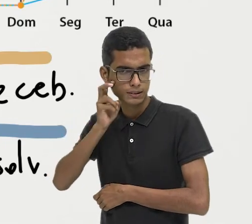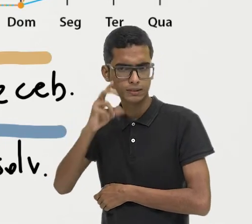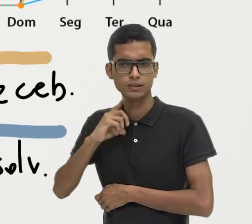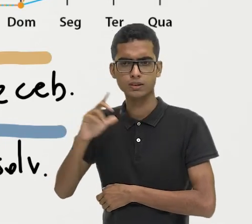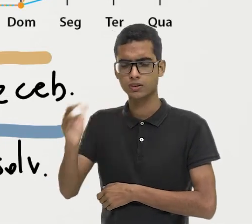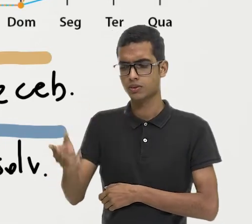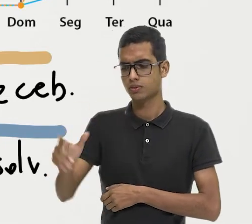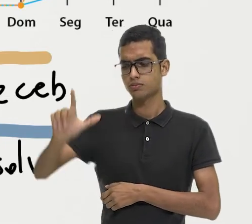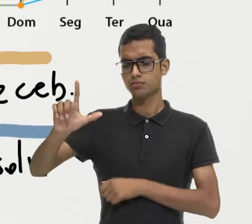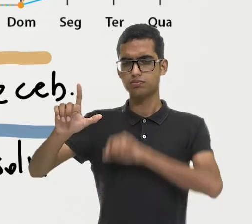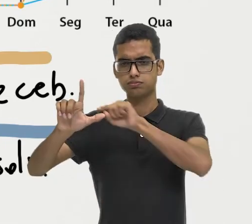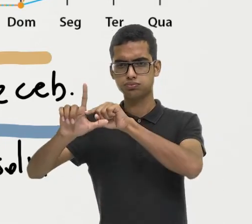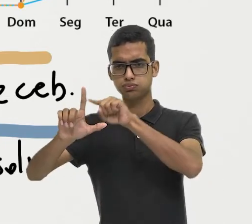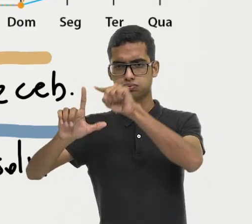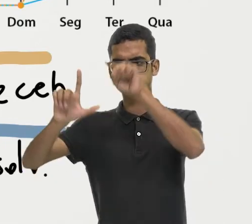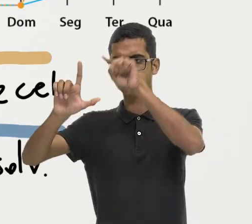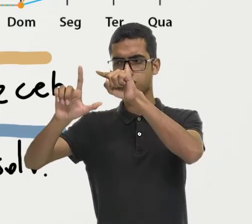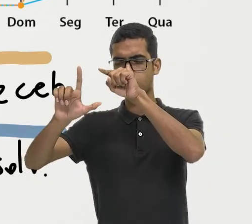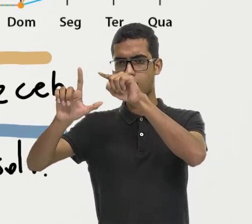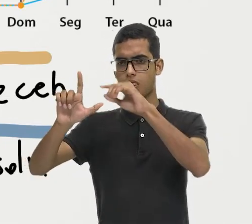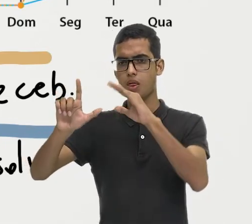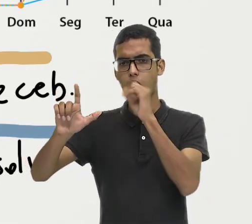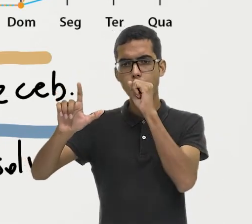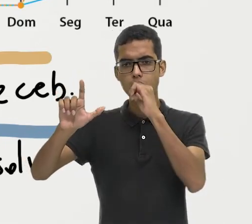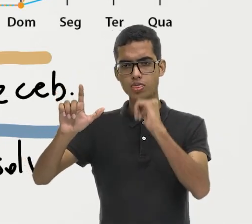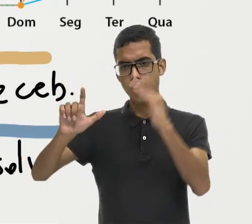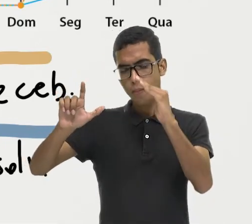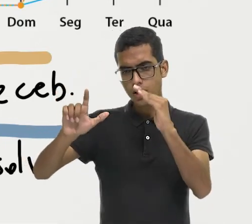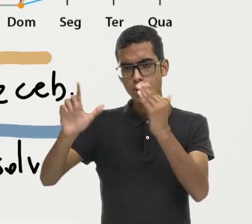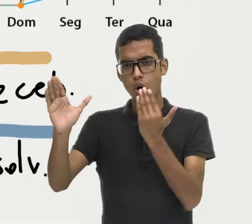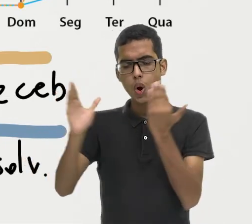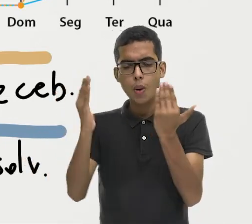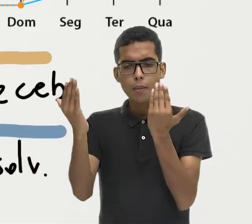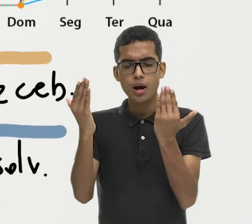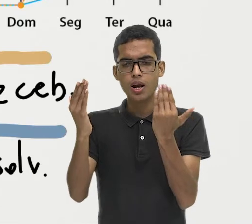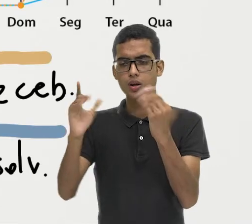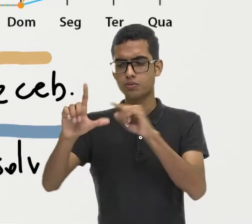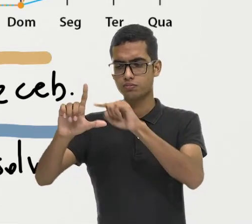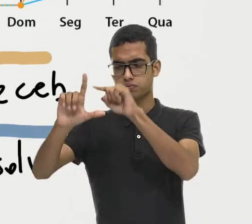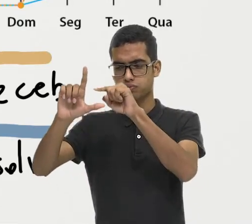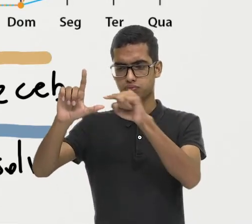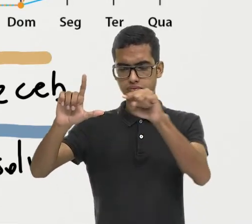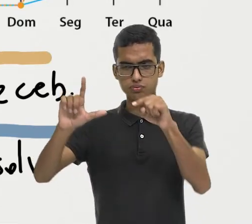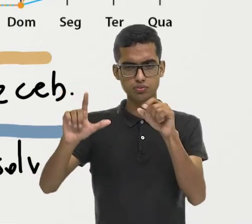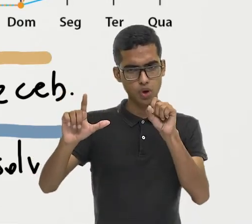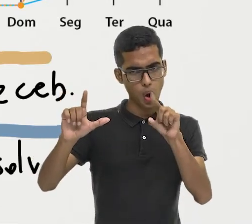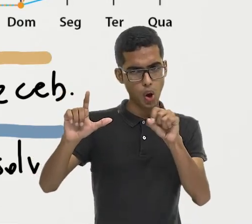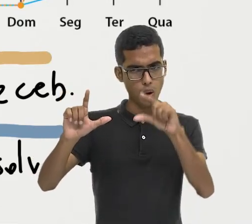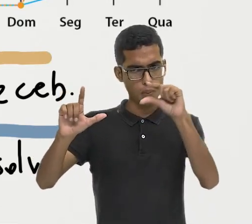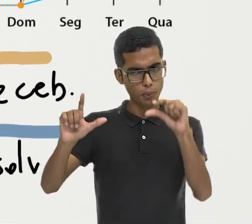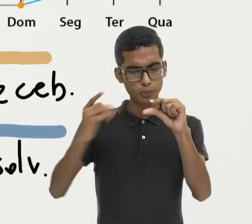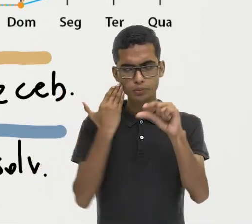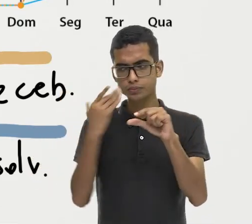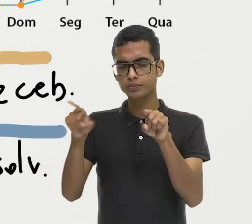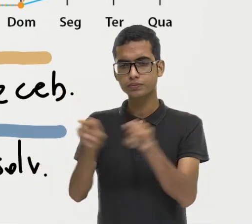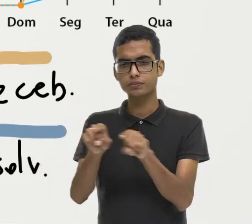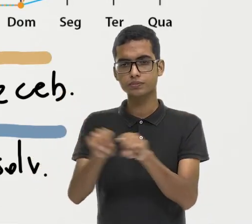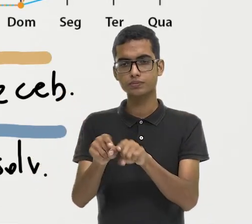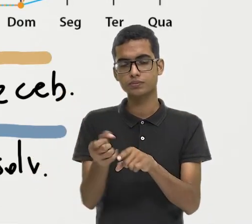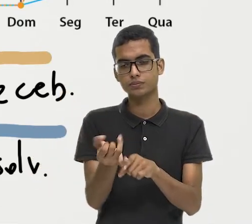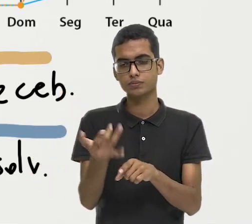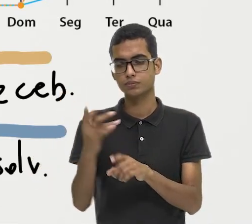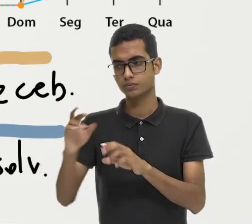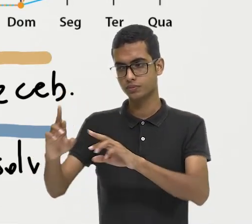ponto azul, é porque na quinta-feira nós tivemos uma quantidade maior de reclamações recebidas do